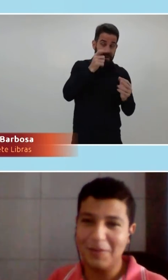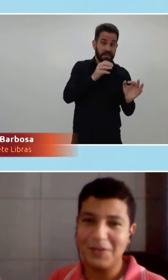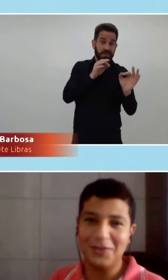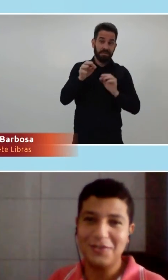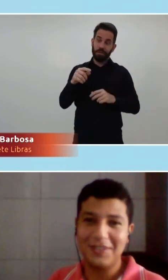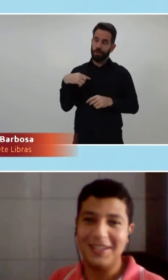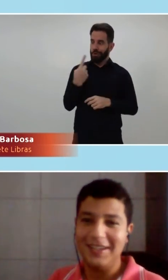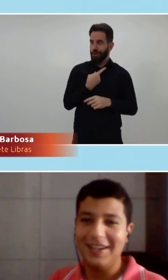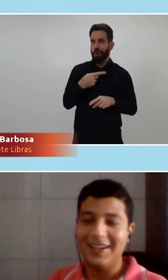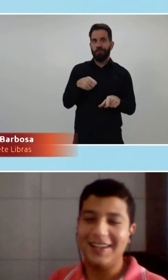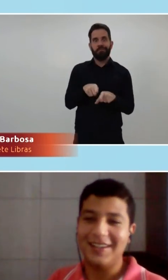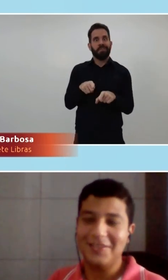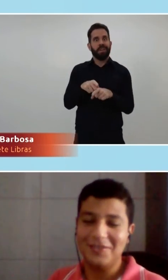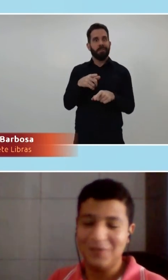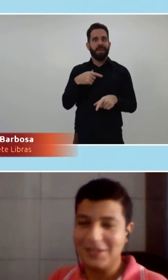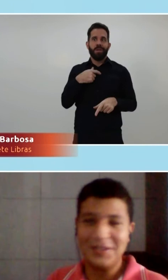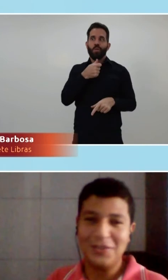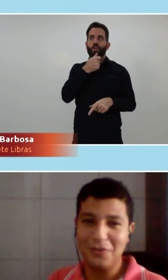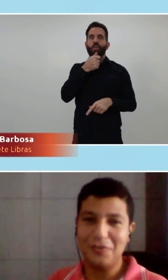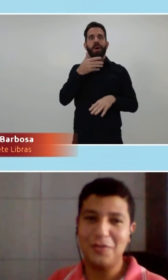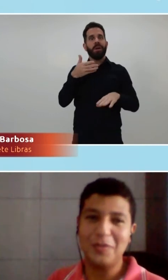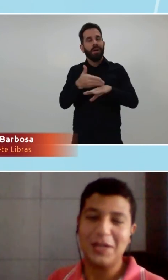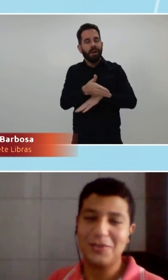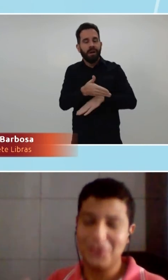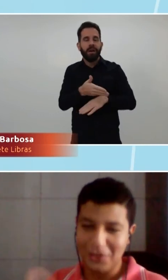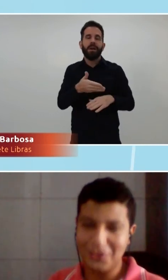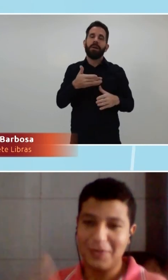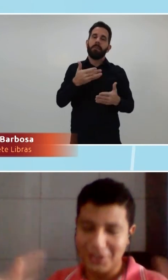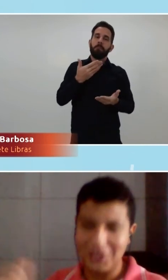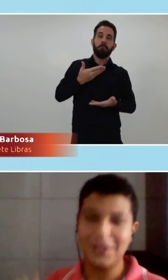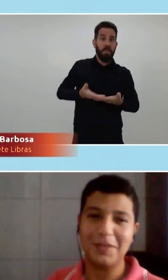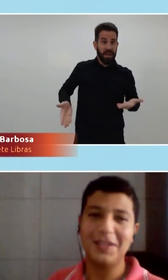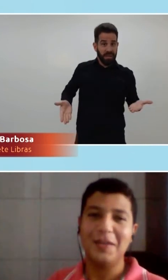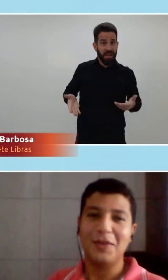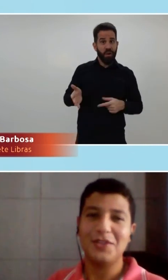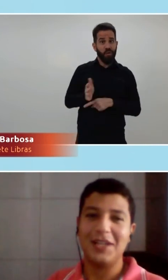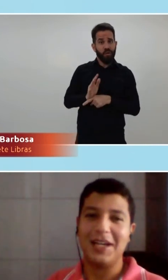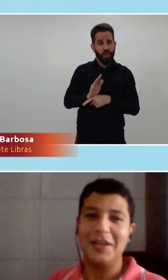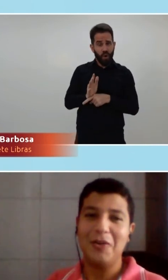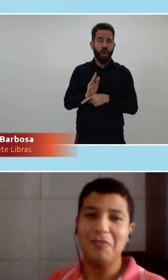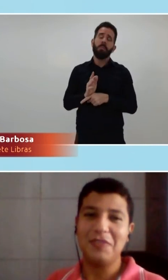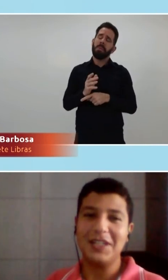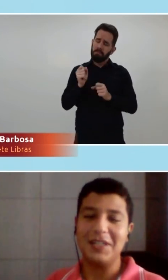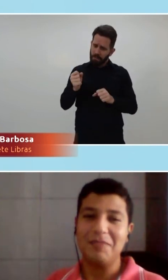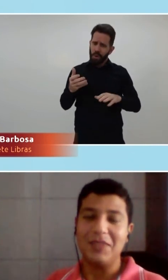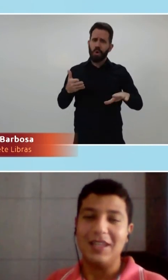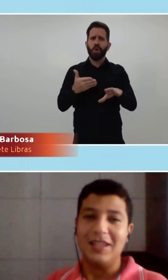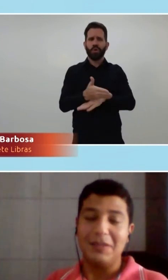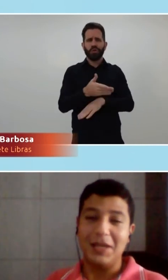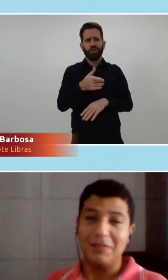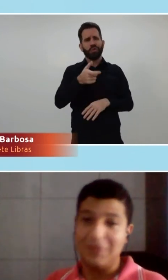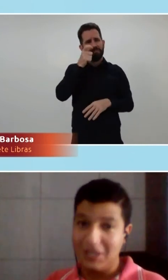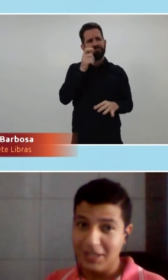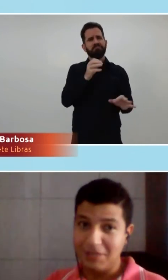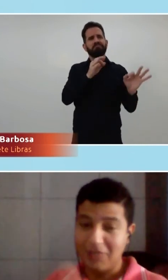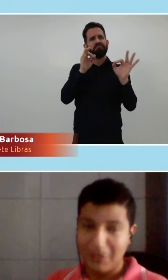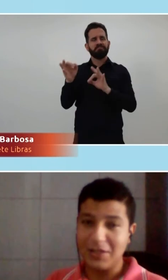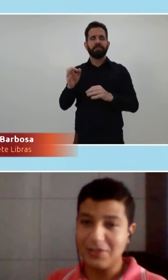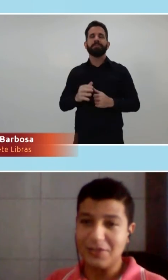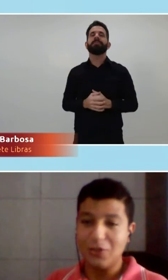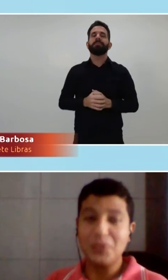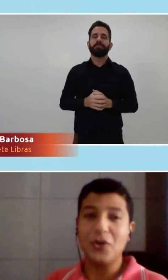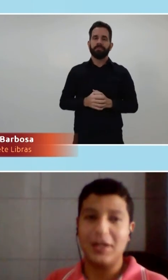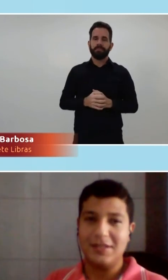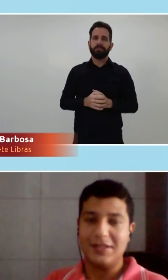alguma pessoa não assistiu o filme Mágico de Oz, como a gente também pode ir lá conferir. Bem, e tem